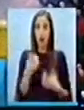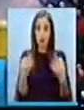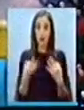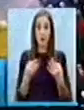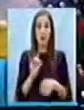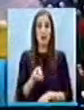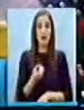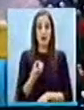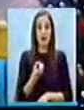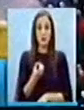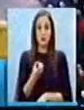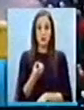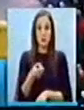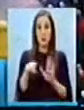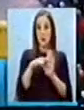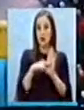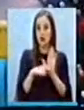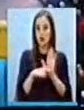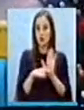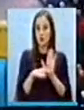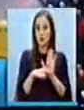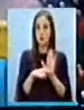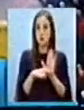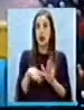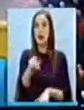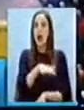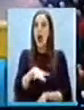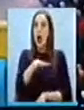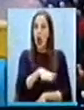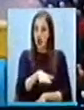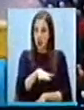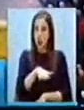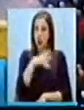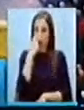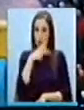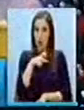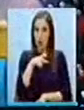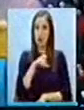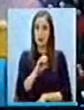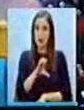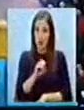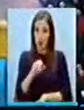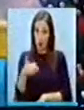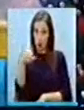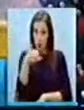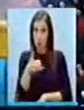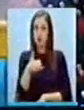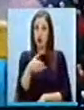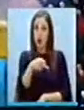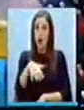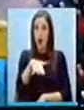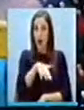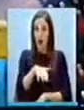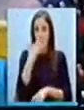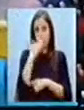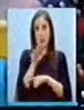deveriam ser tomadas medidas nos setores mais emissores de gases com efeito de estufa, nomeadamente no setor dos